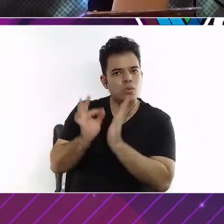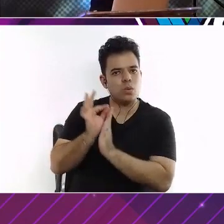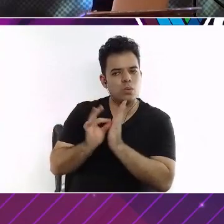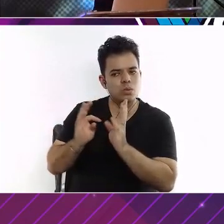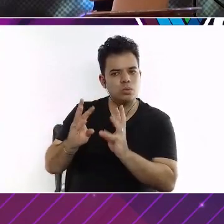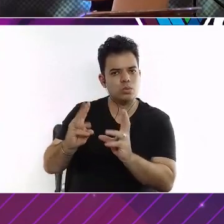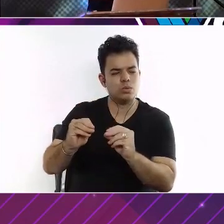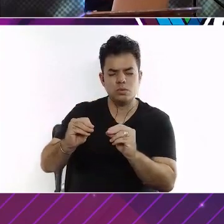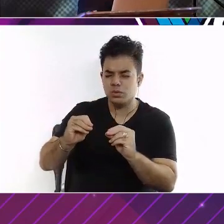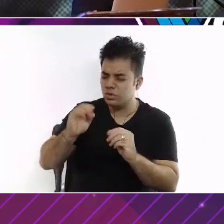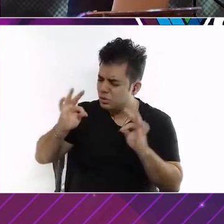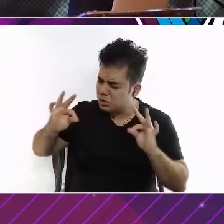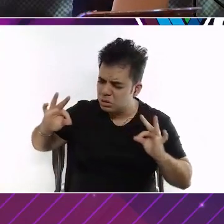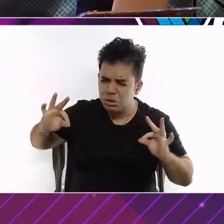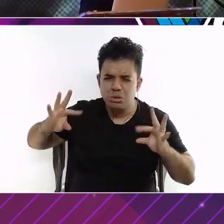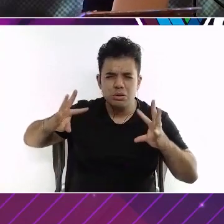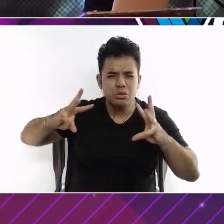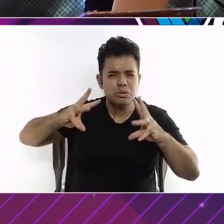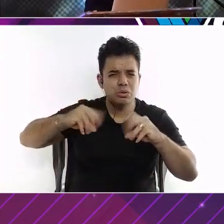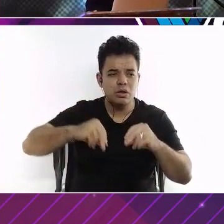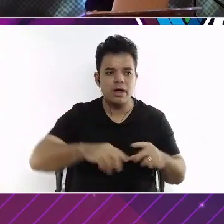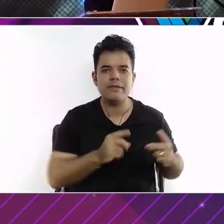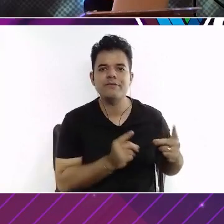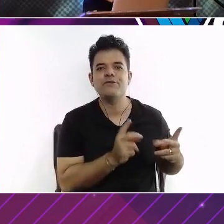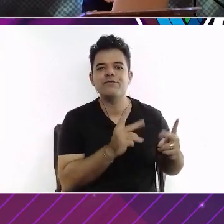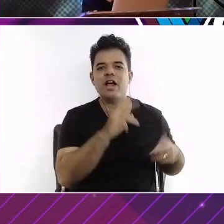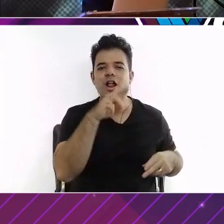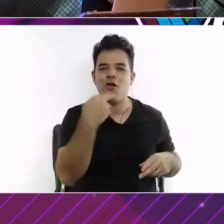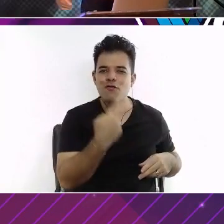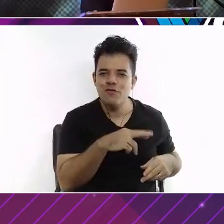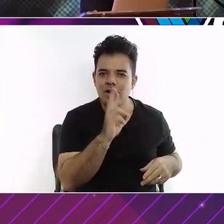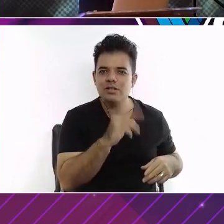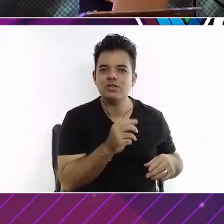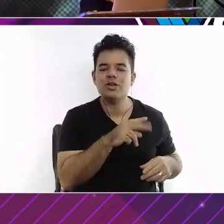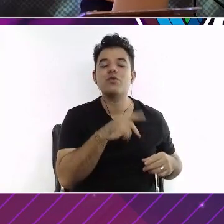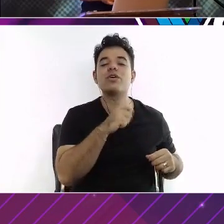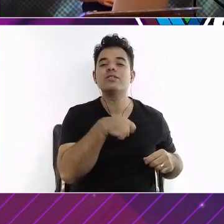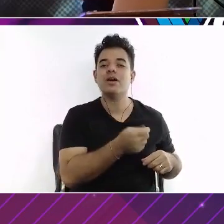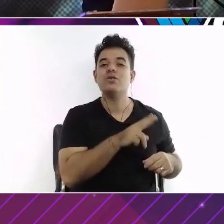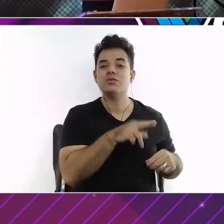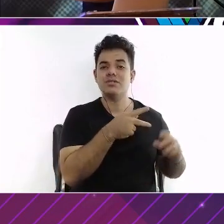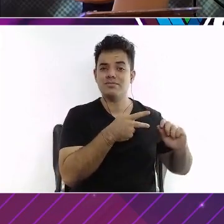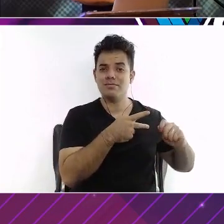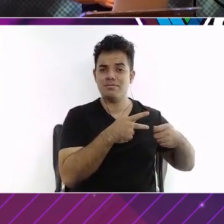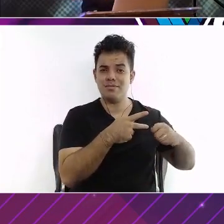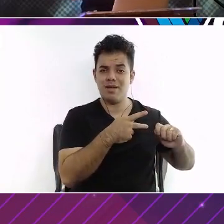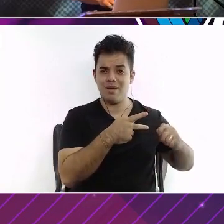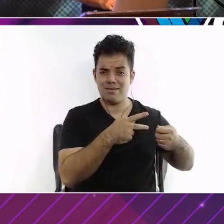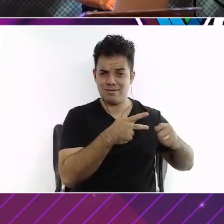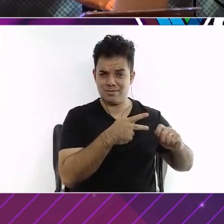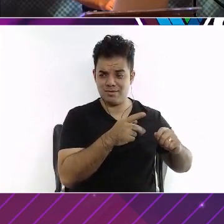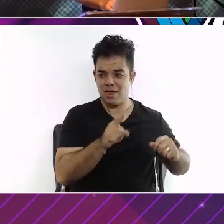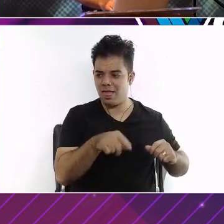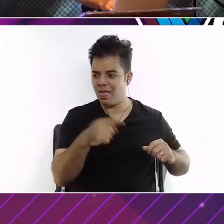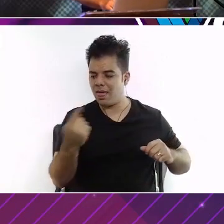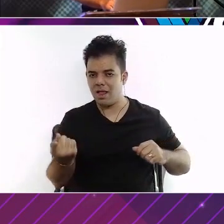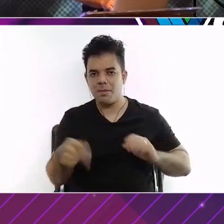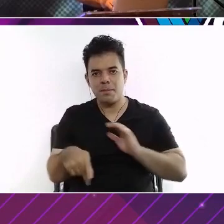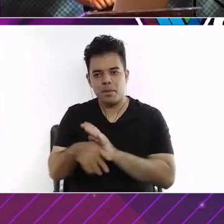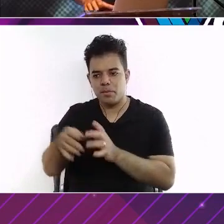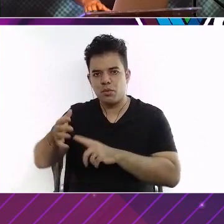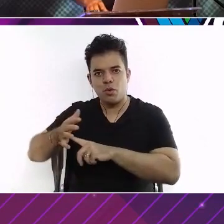a sociedade. Do vendedor de picolé na praia que usa Pix, as máquinas que fazem o picolé do vendedor na praia, que são